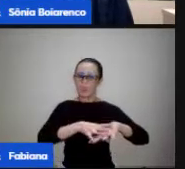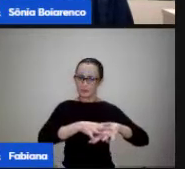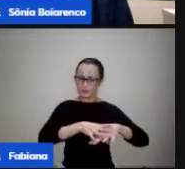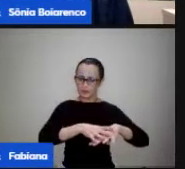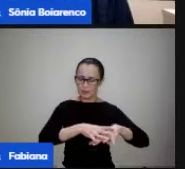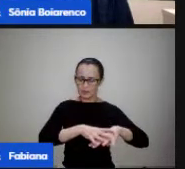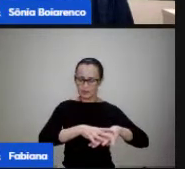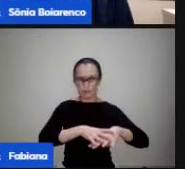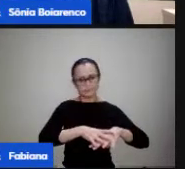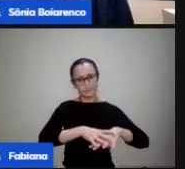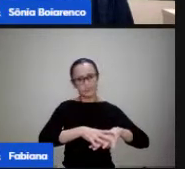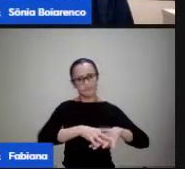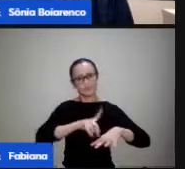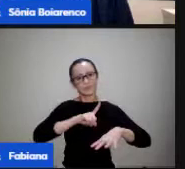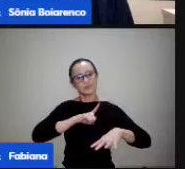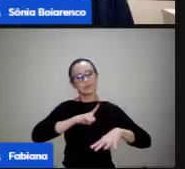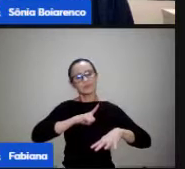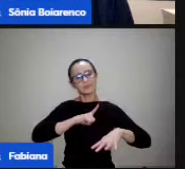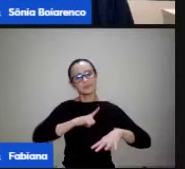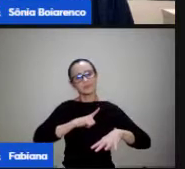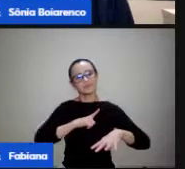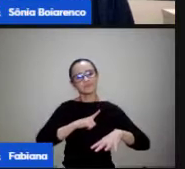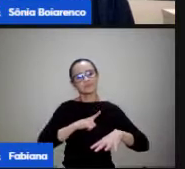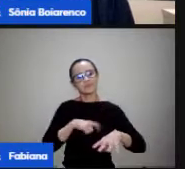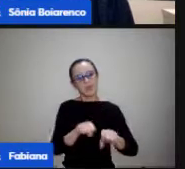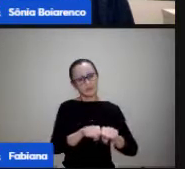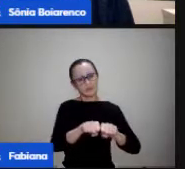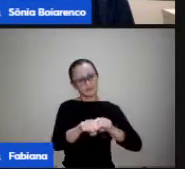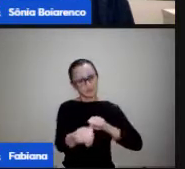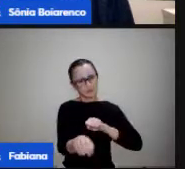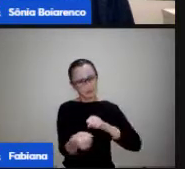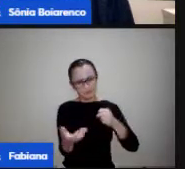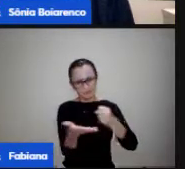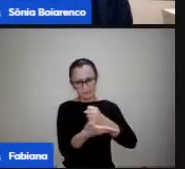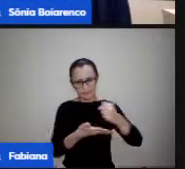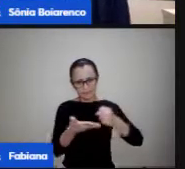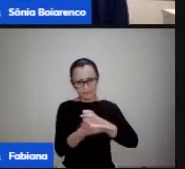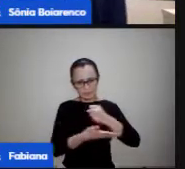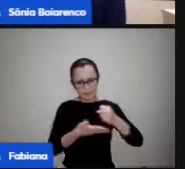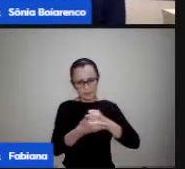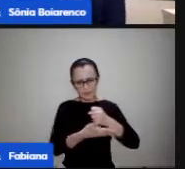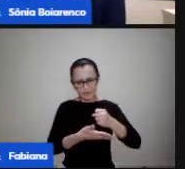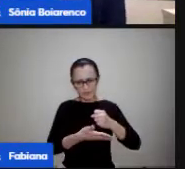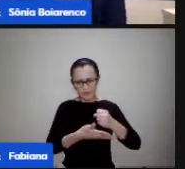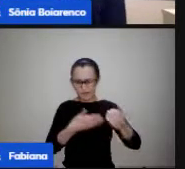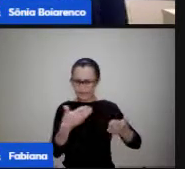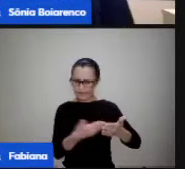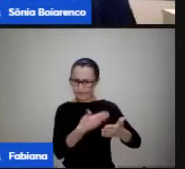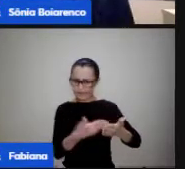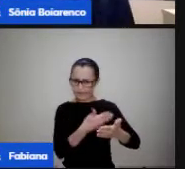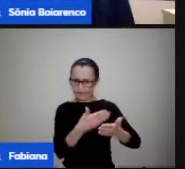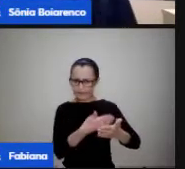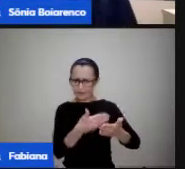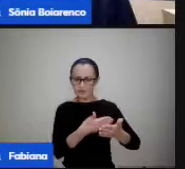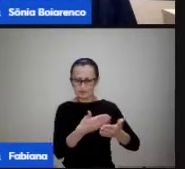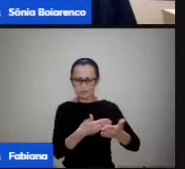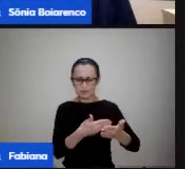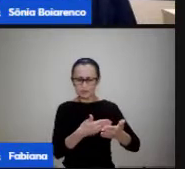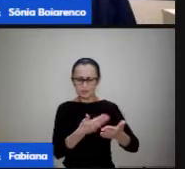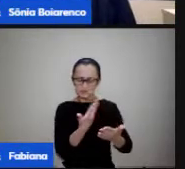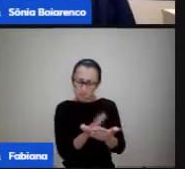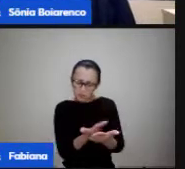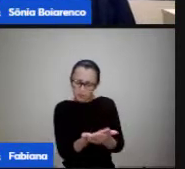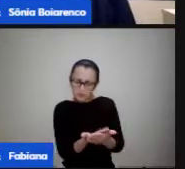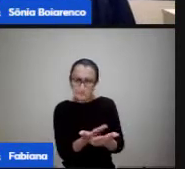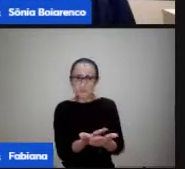trouxemos, essa formação foi embasada em várias obras, em vários estudos. E